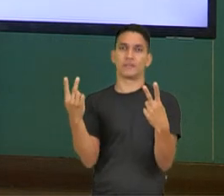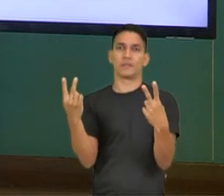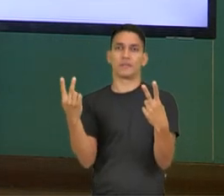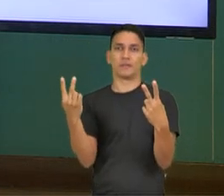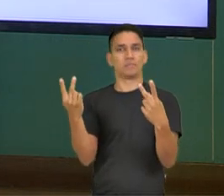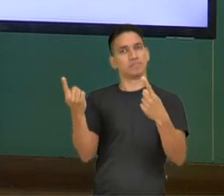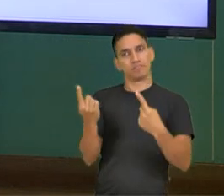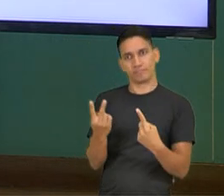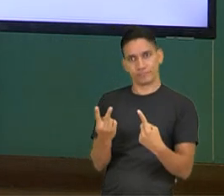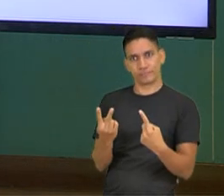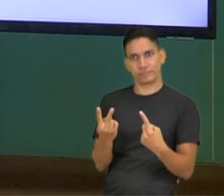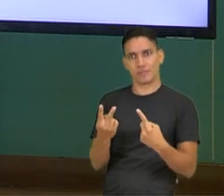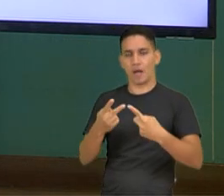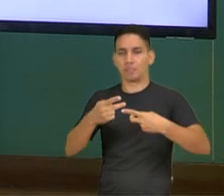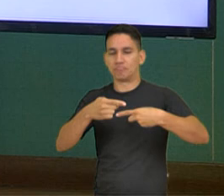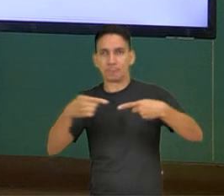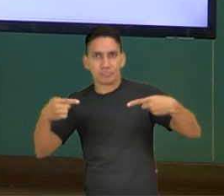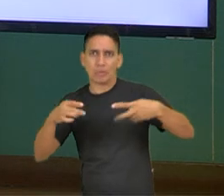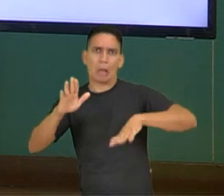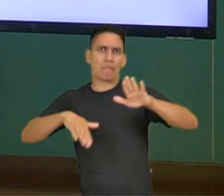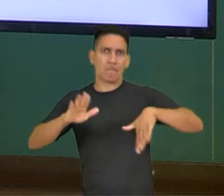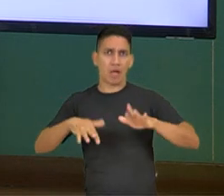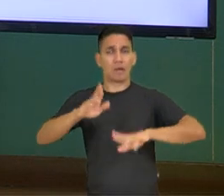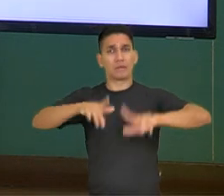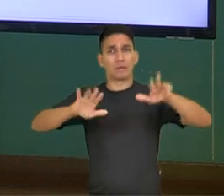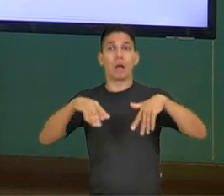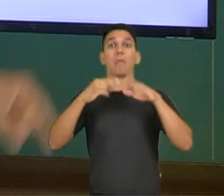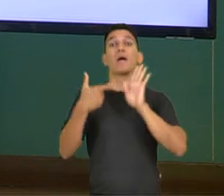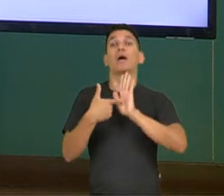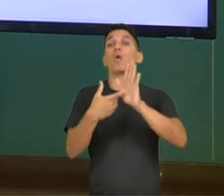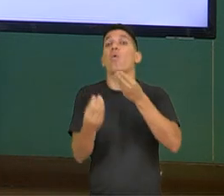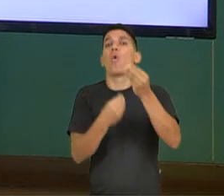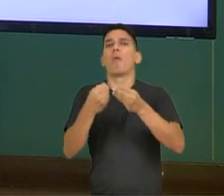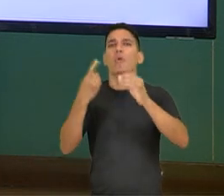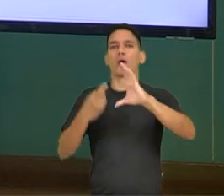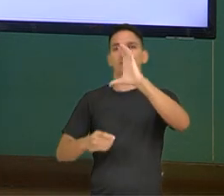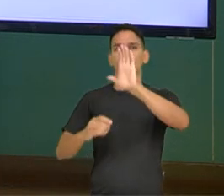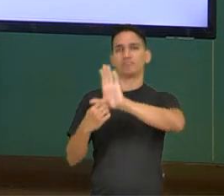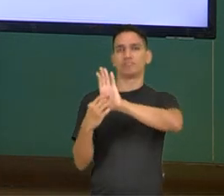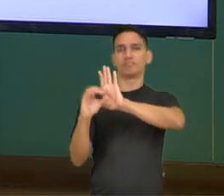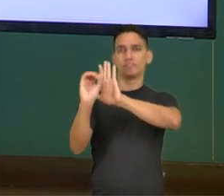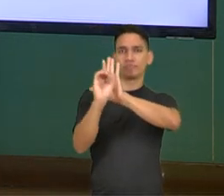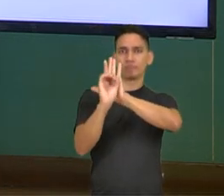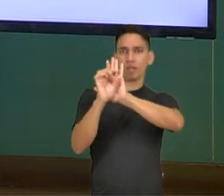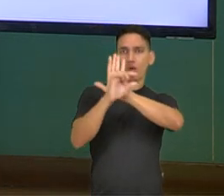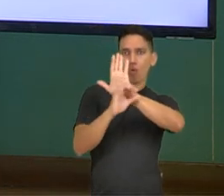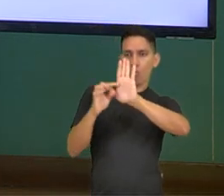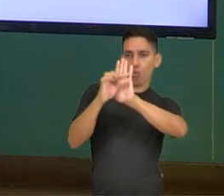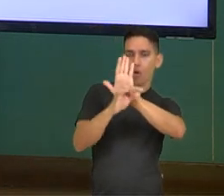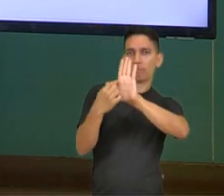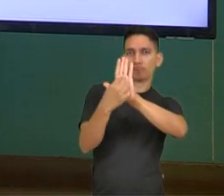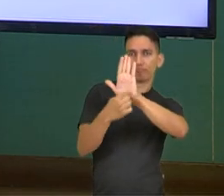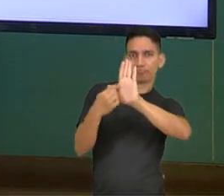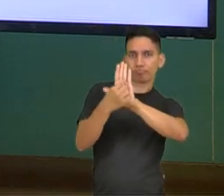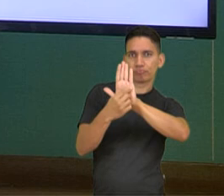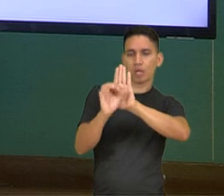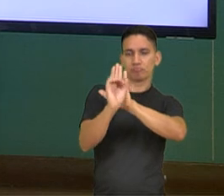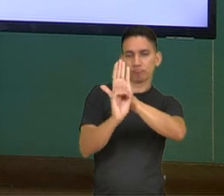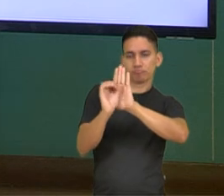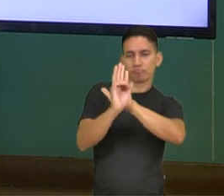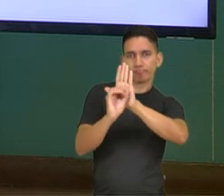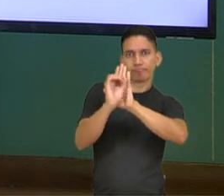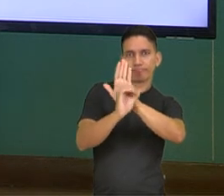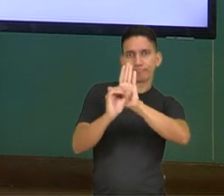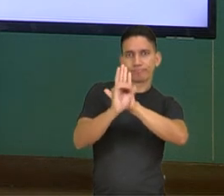representar esta alternância, nós colocamos simplesmente essa esfera, esse círculozinho aqui, para representar essas